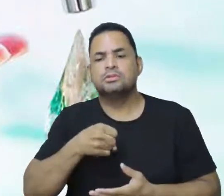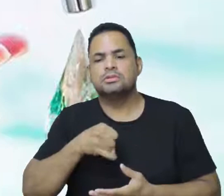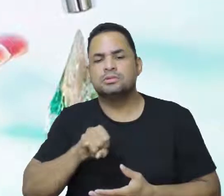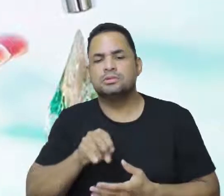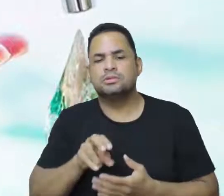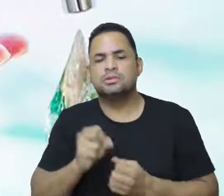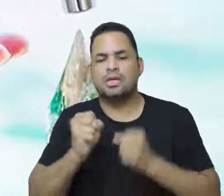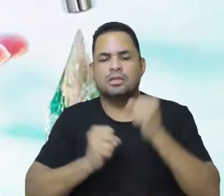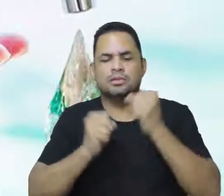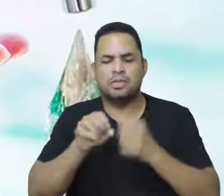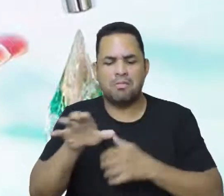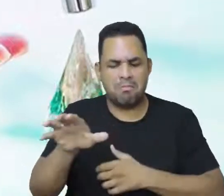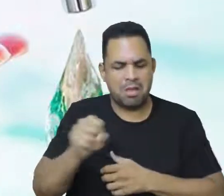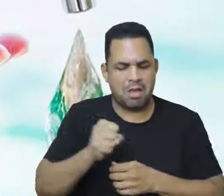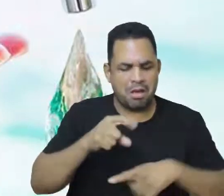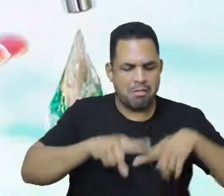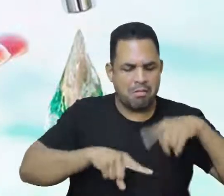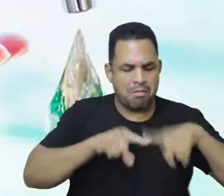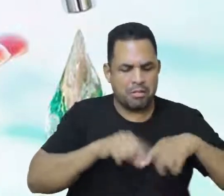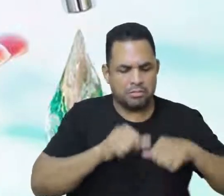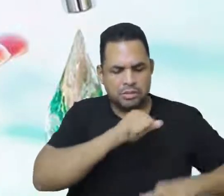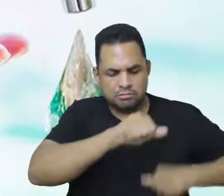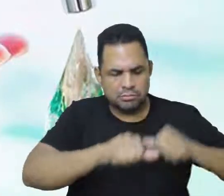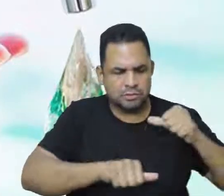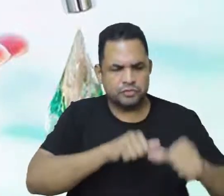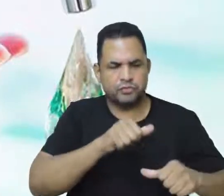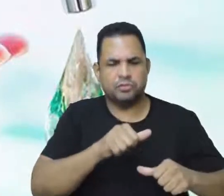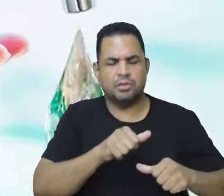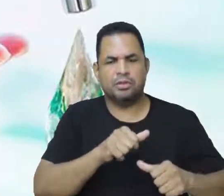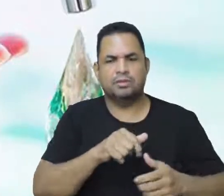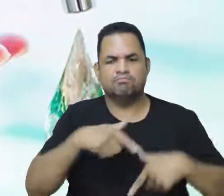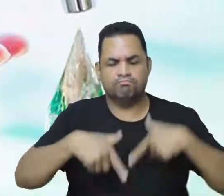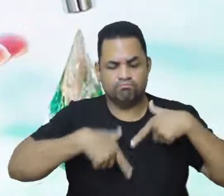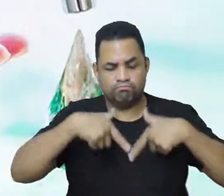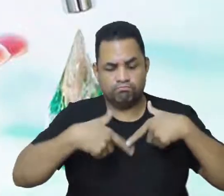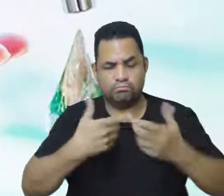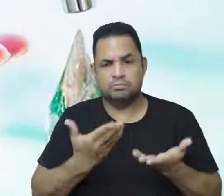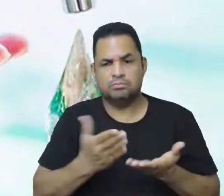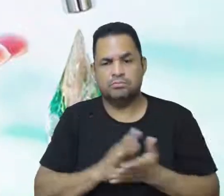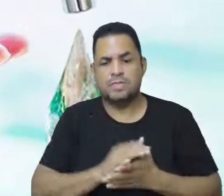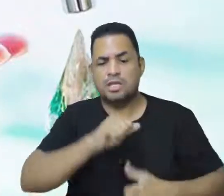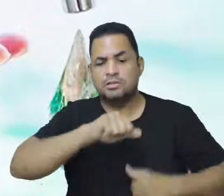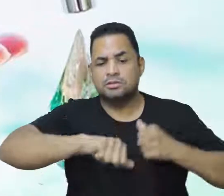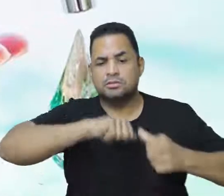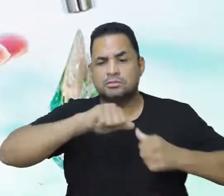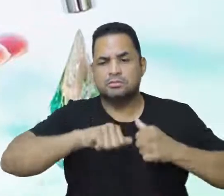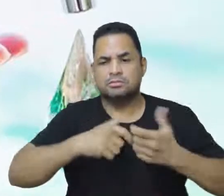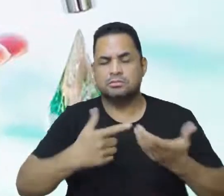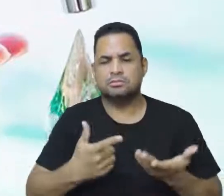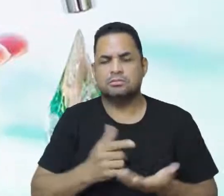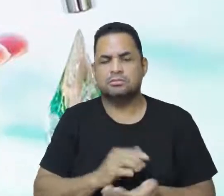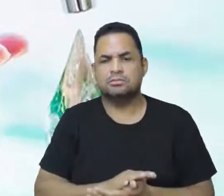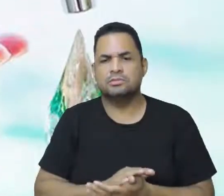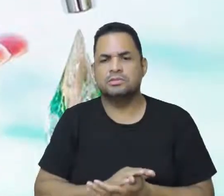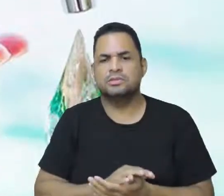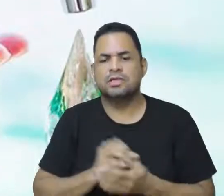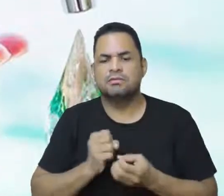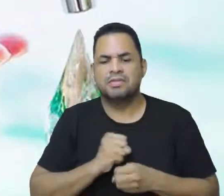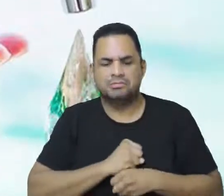buscar matéria-prima, ela tem que transformar. E essa transformação vai